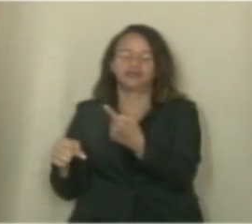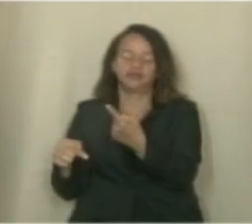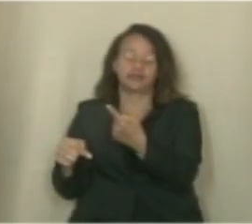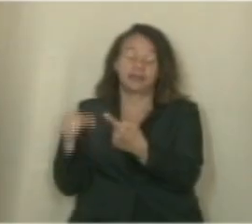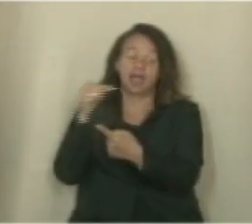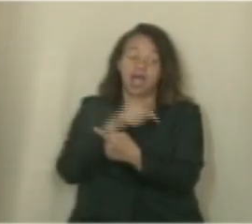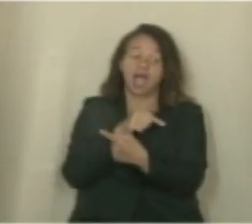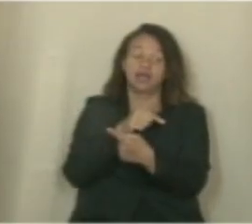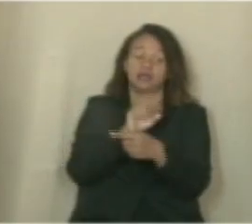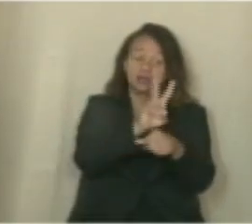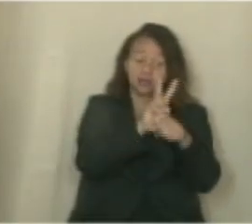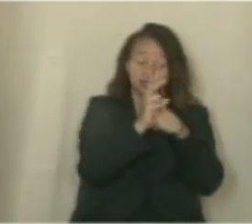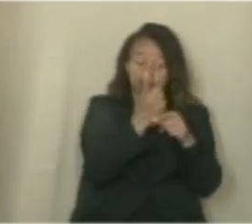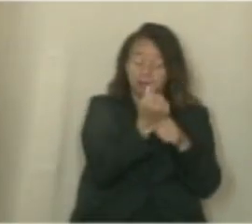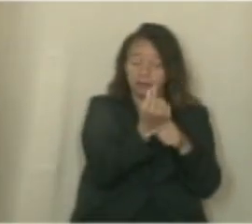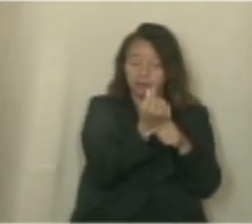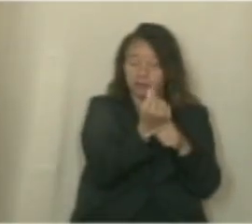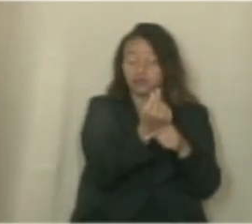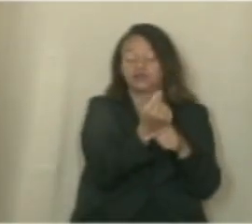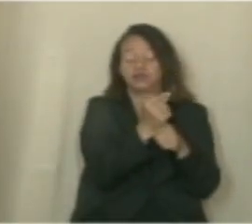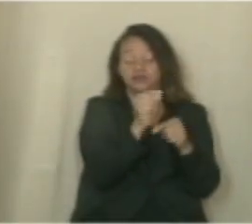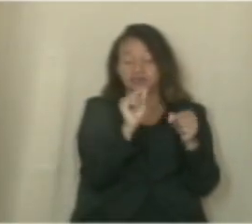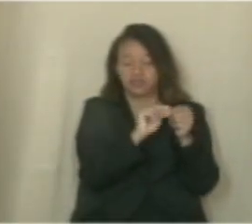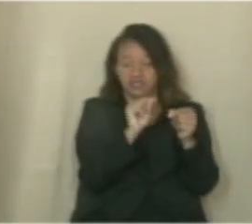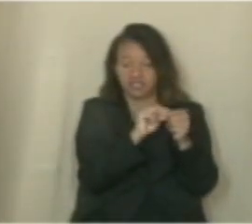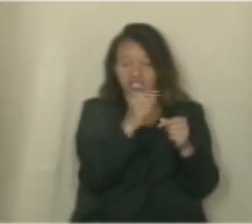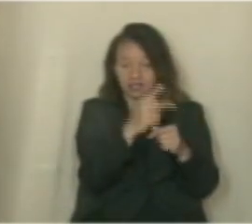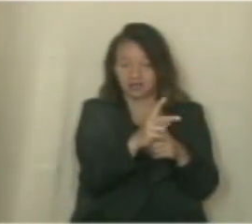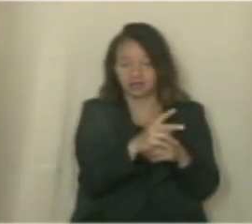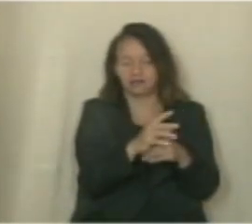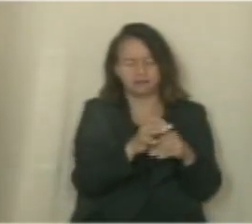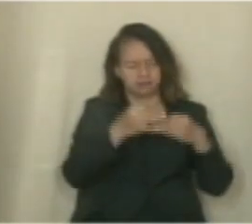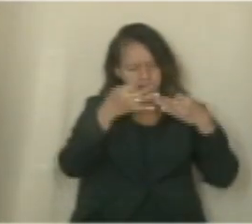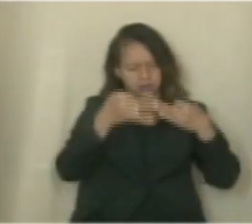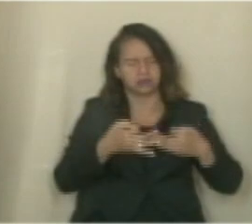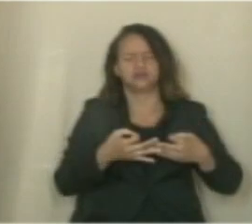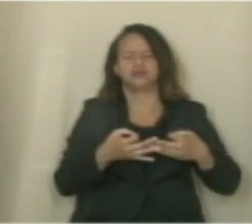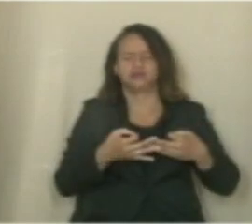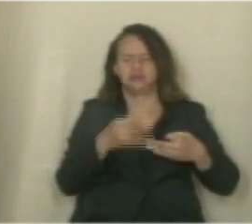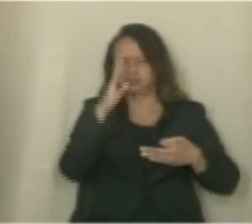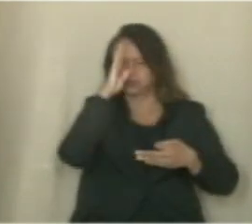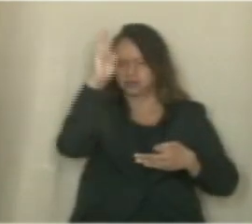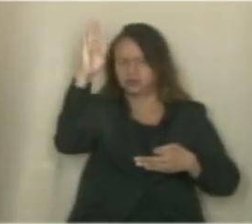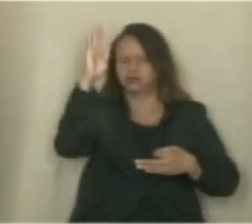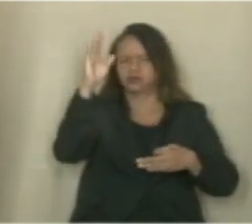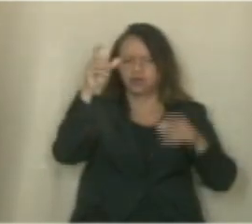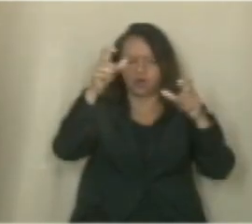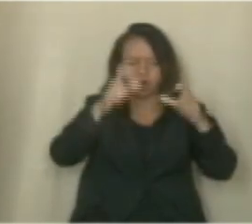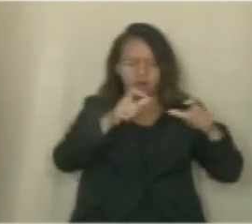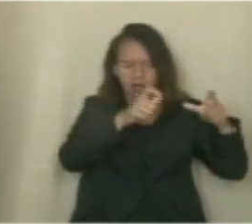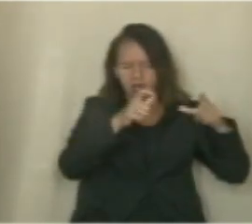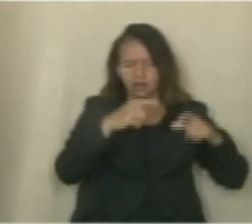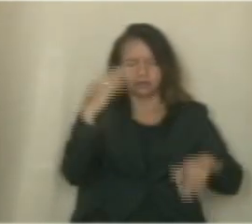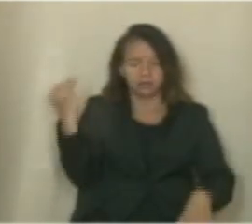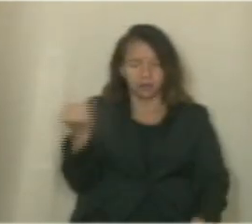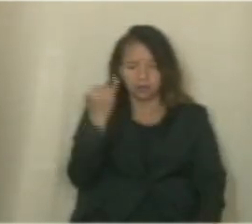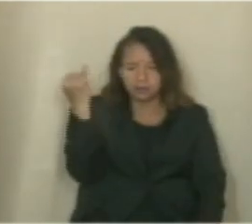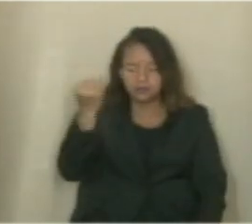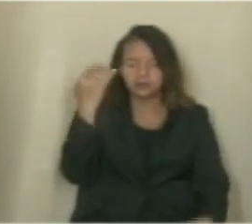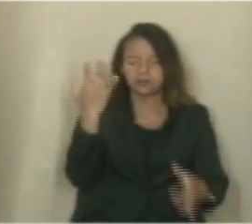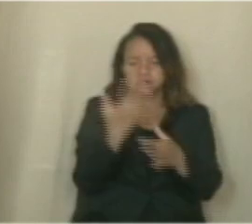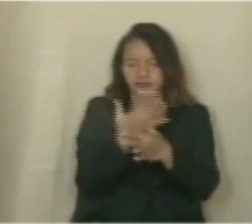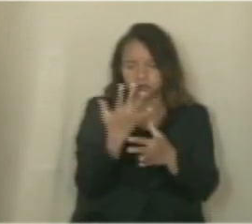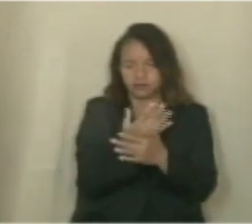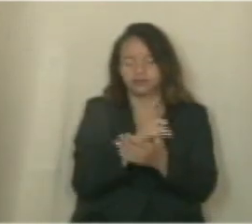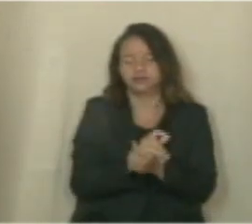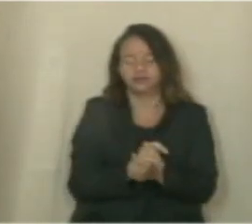As operações de créditos feitas com muita competência, priorizam áreas importantes da nossa cidade